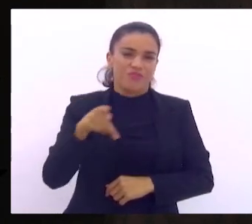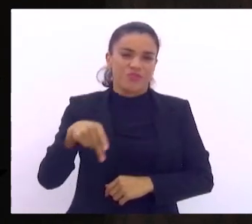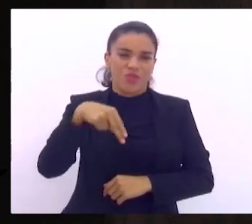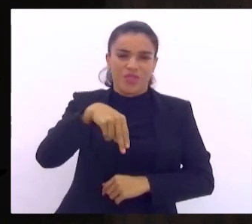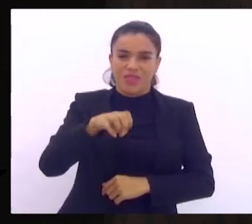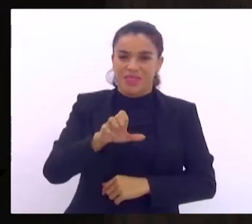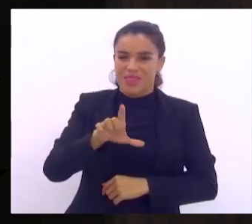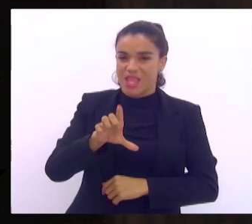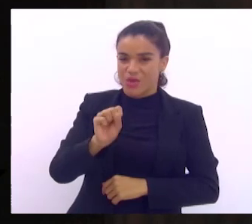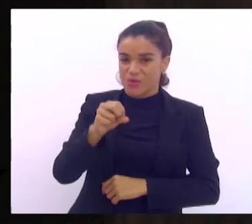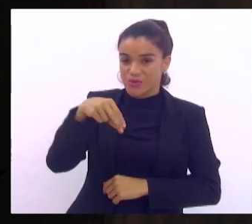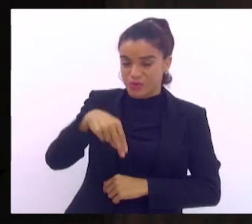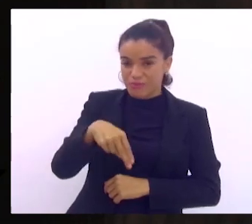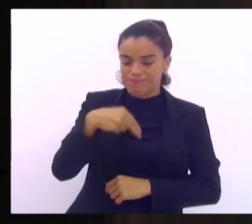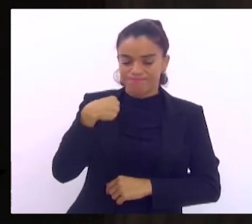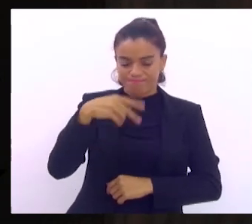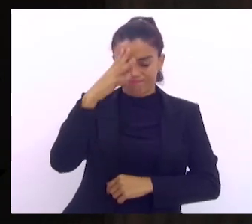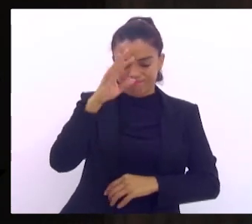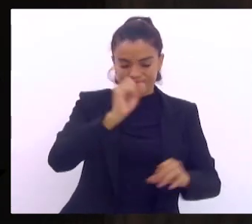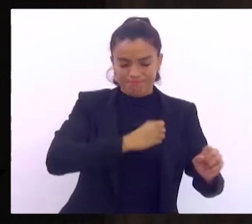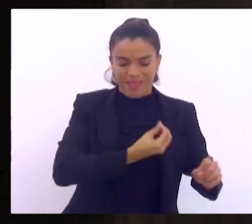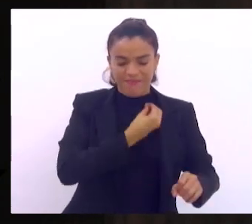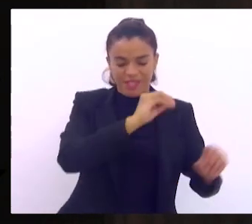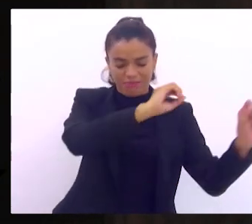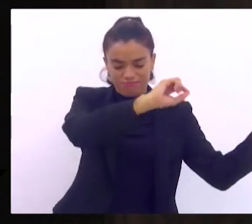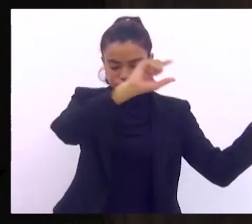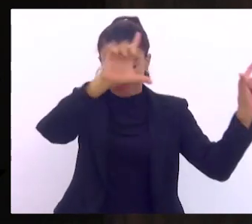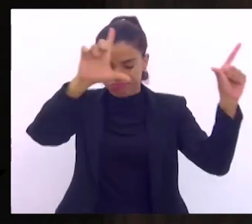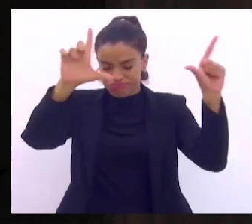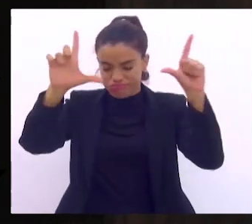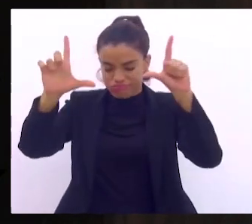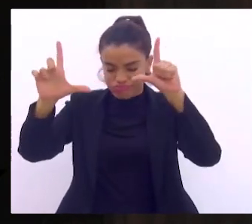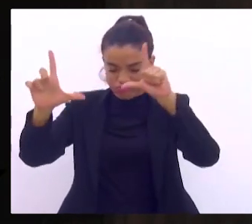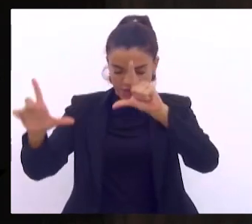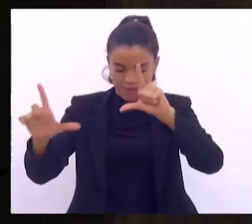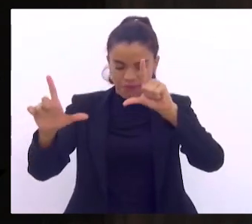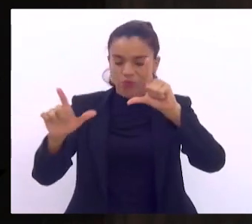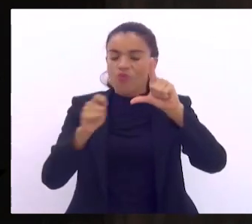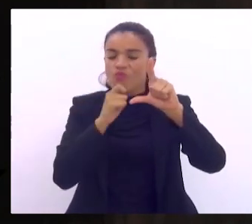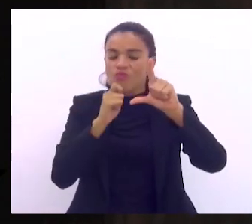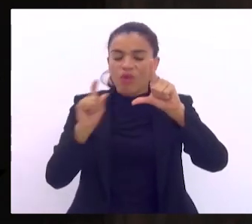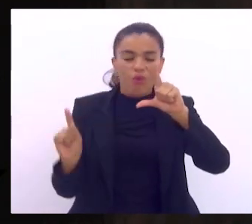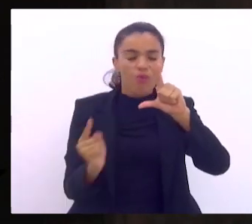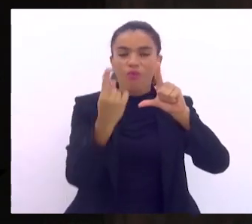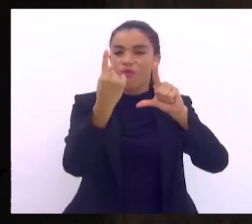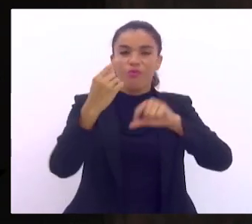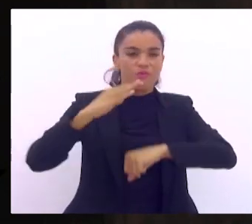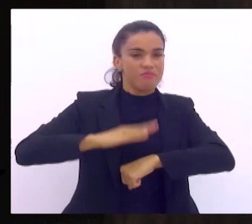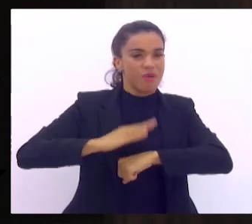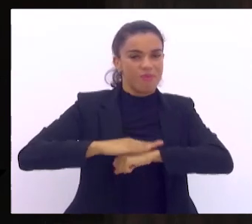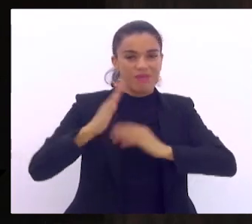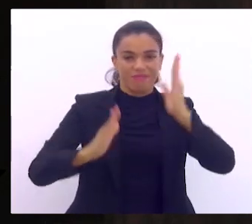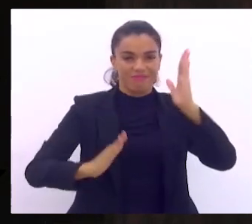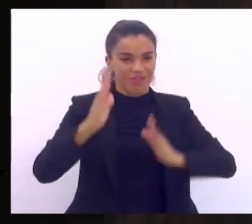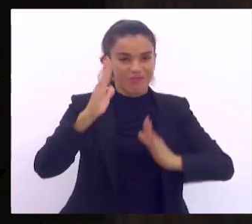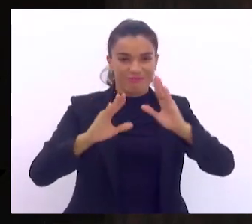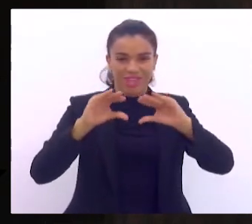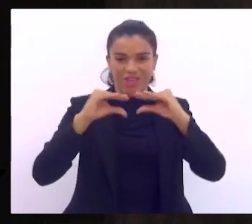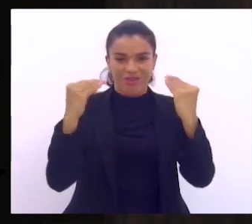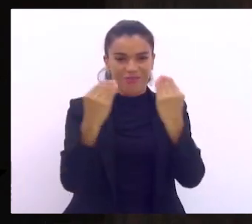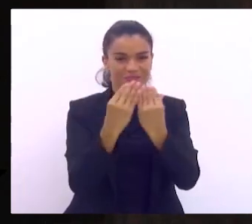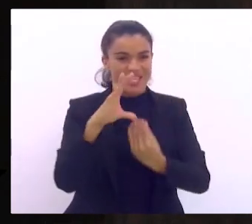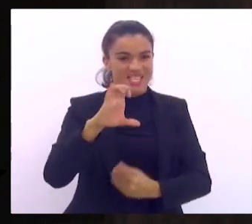filme sobre a minha vida, e nesse filme não existe um único momento em que o estádio não esteja